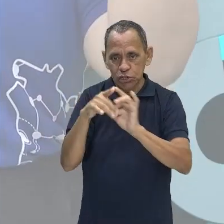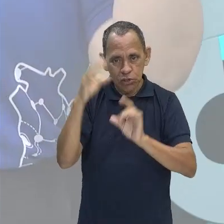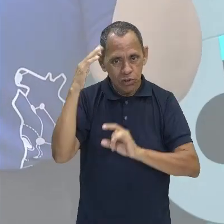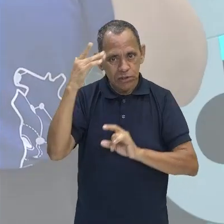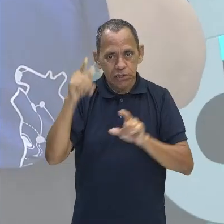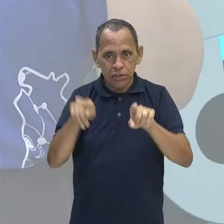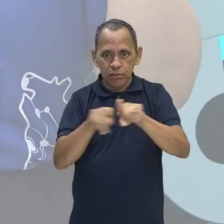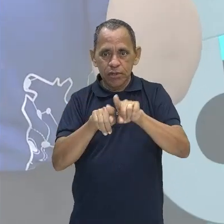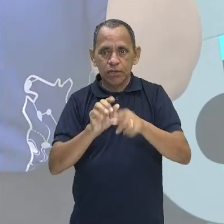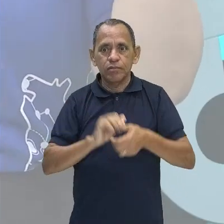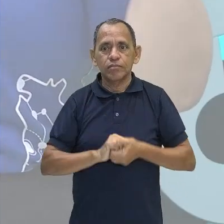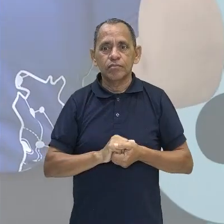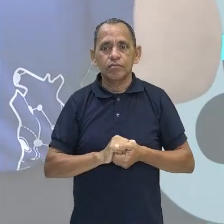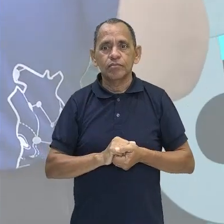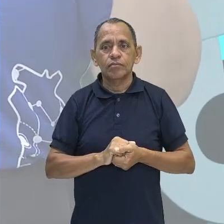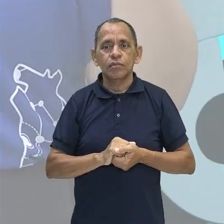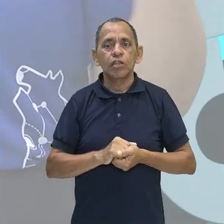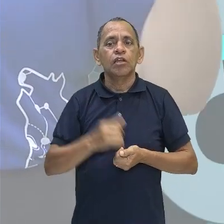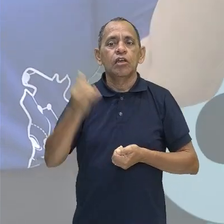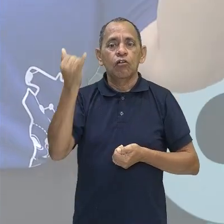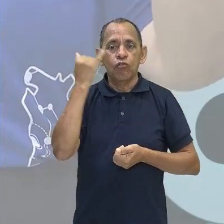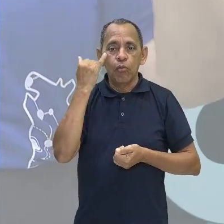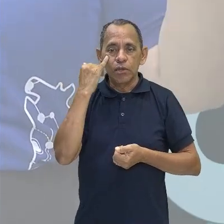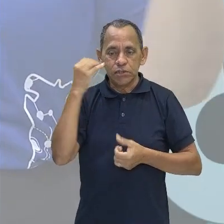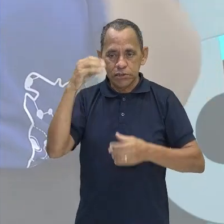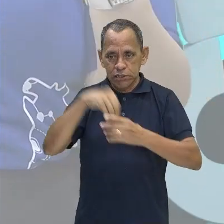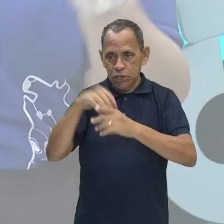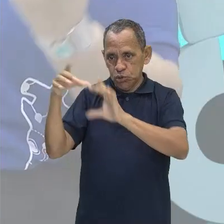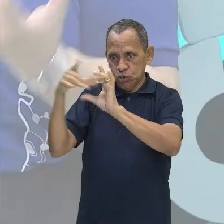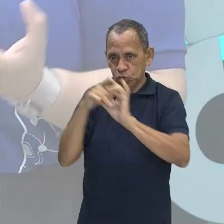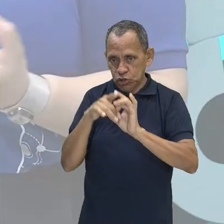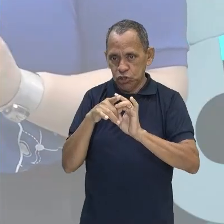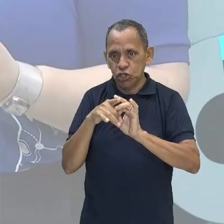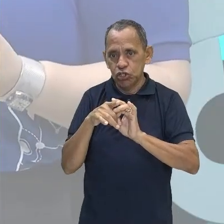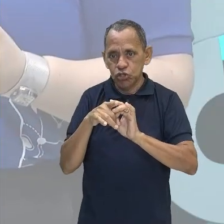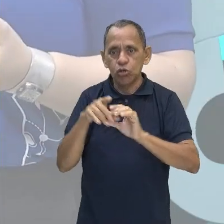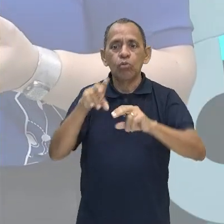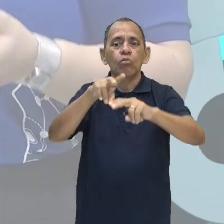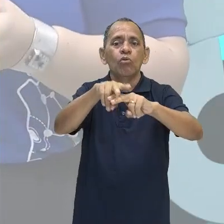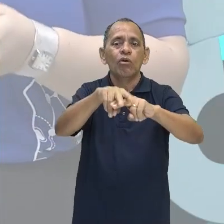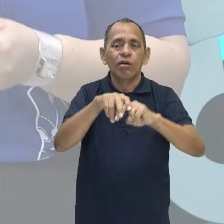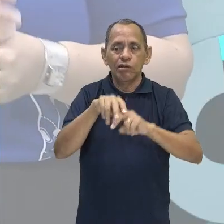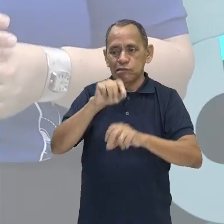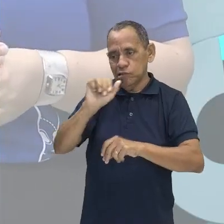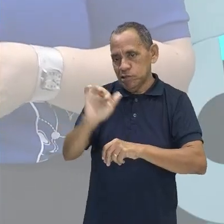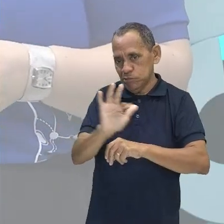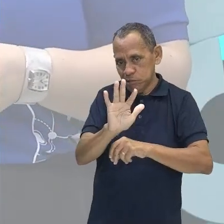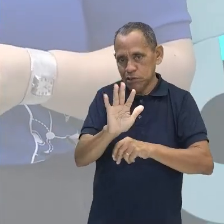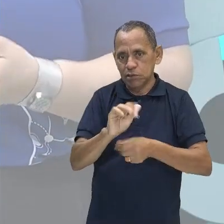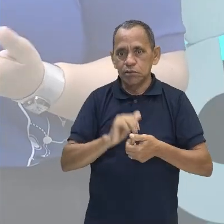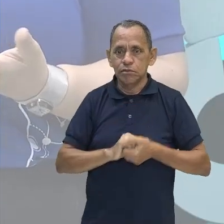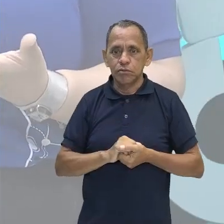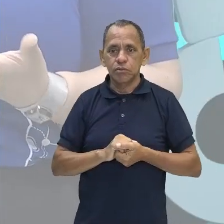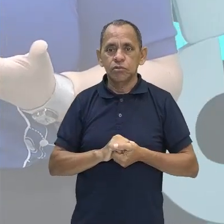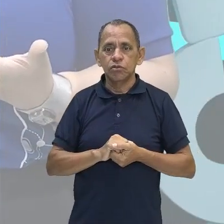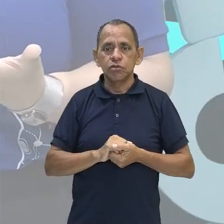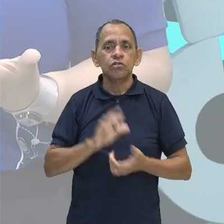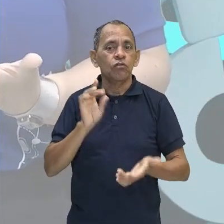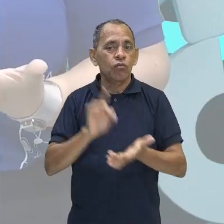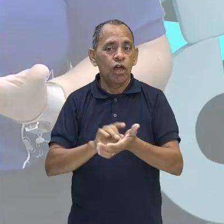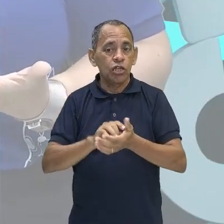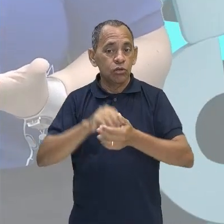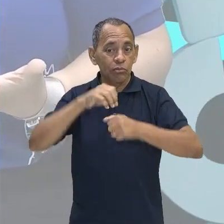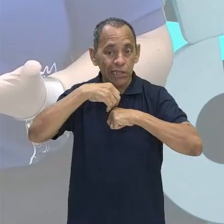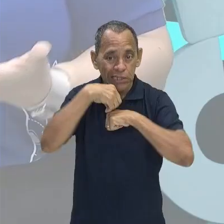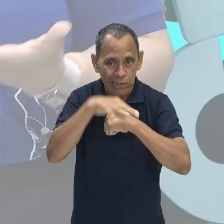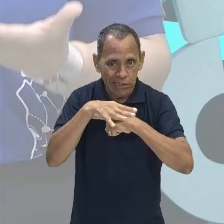acontecendo, não é? As informações ali contextuais vêm por meio dessas imagens, justamente para transmitir a mensagem